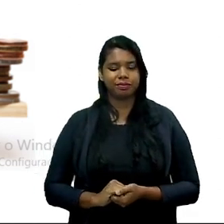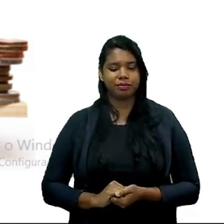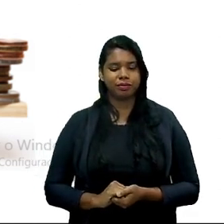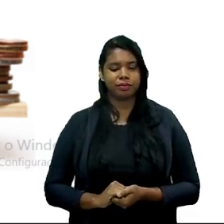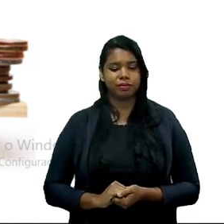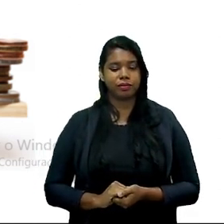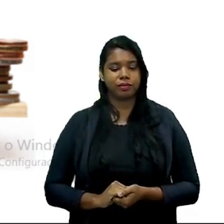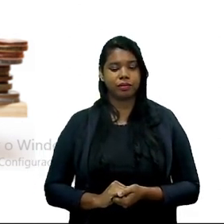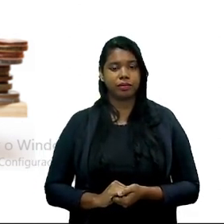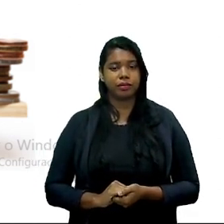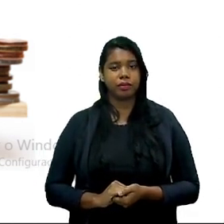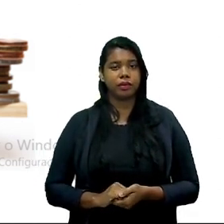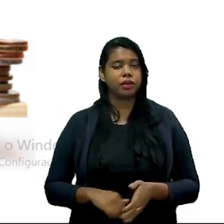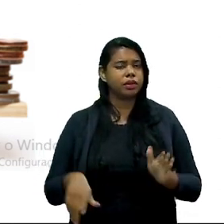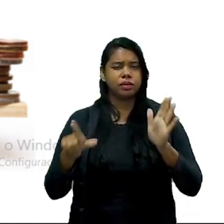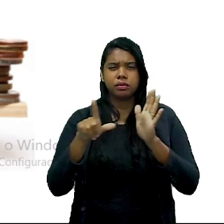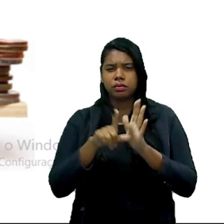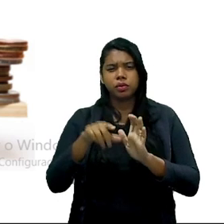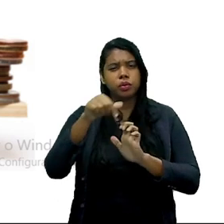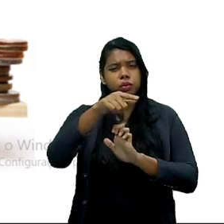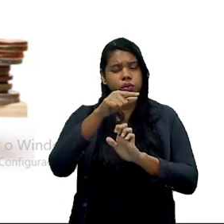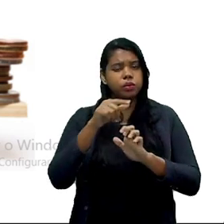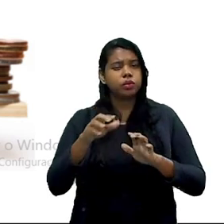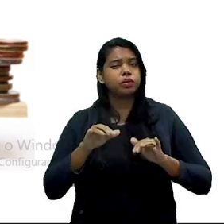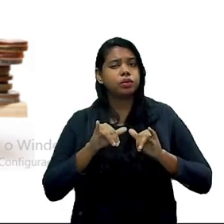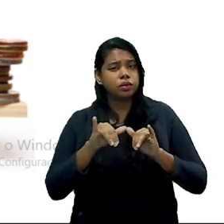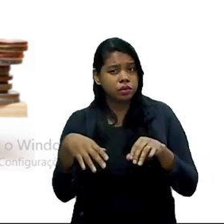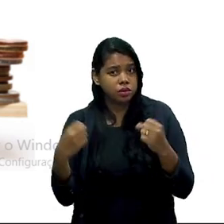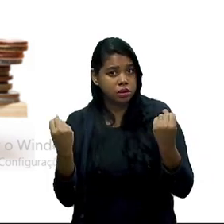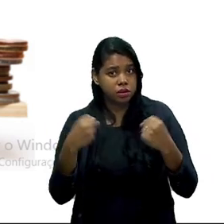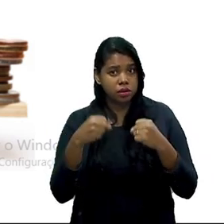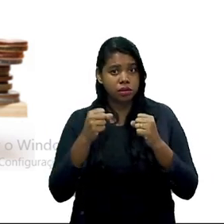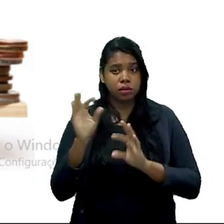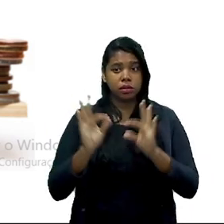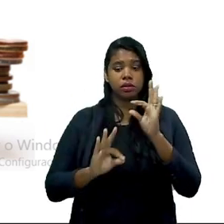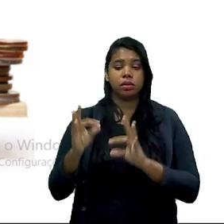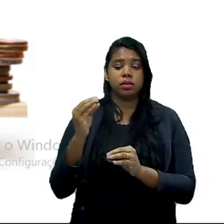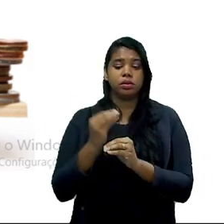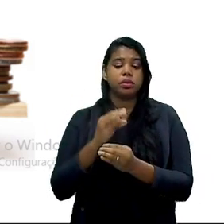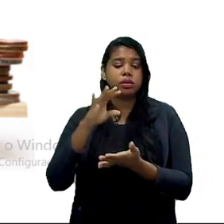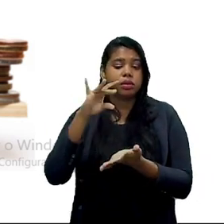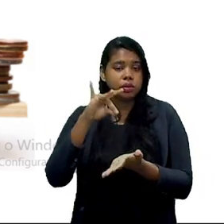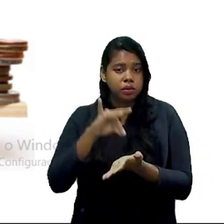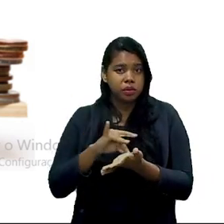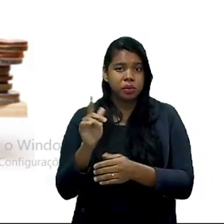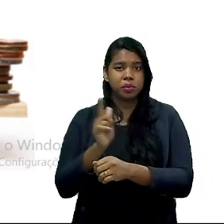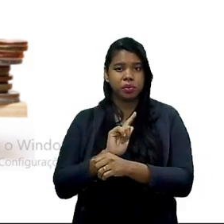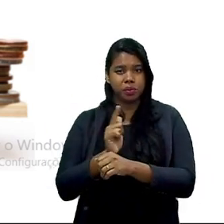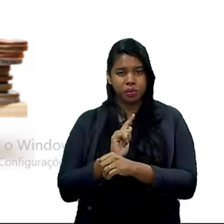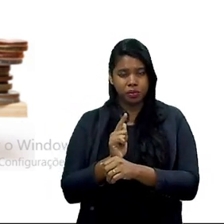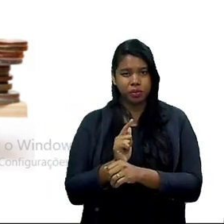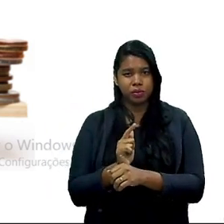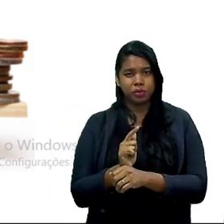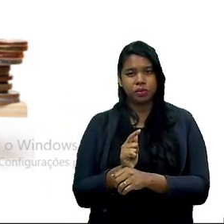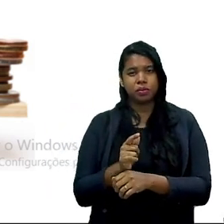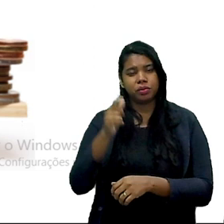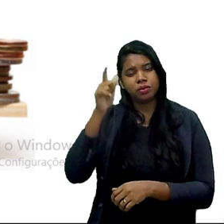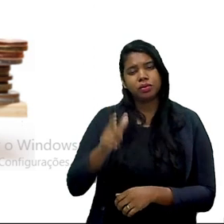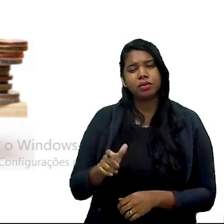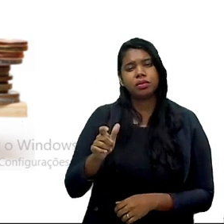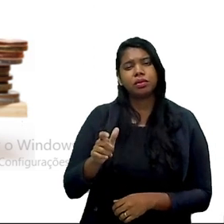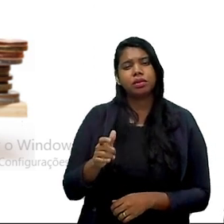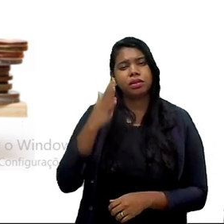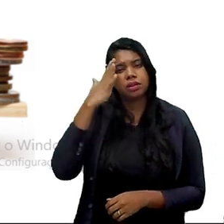negócios, o que se mais necessita é a existência de controles gerenciais e financeiros. Então,